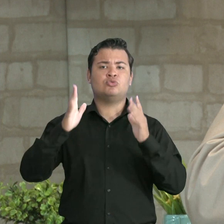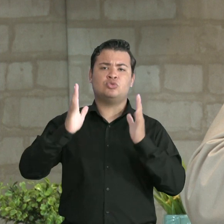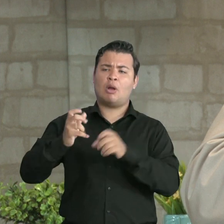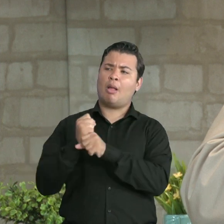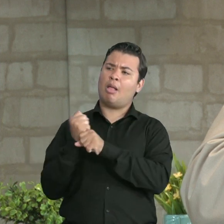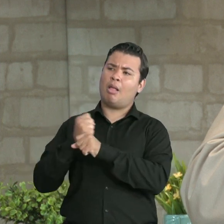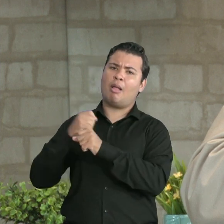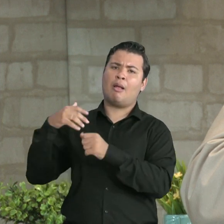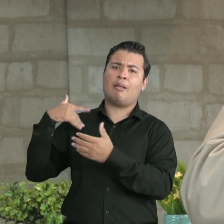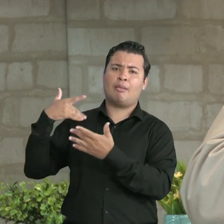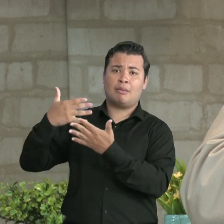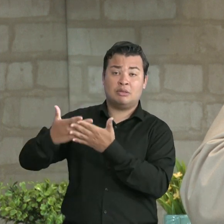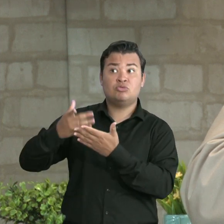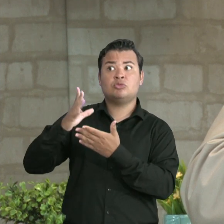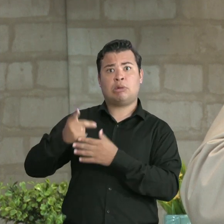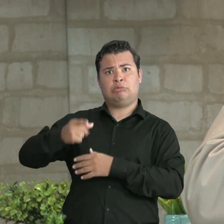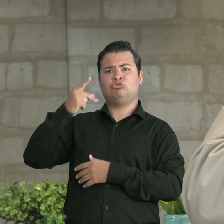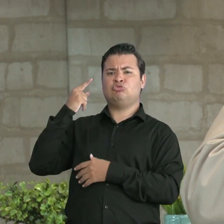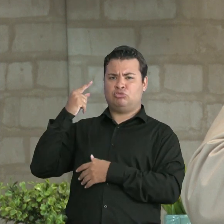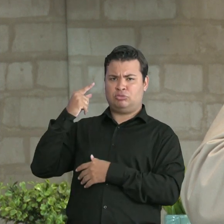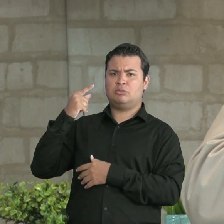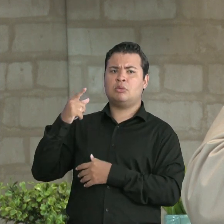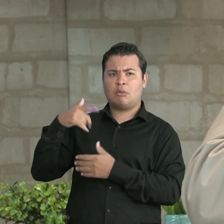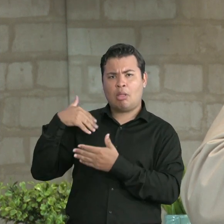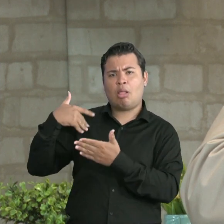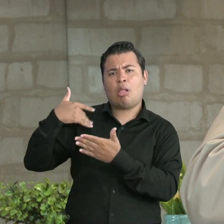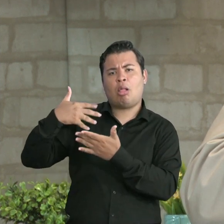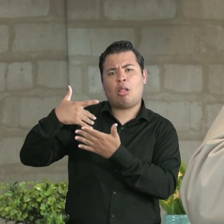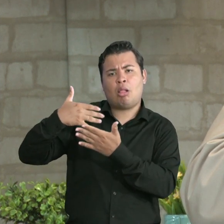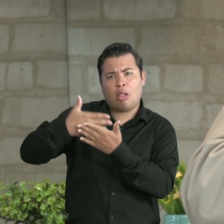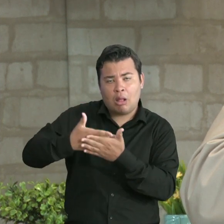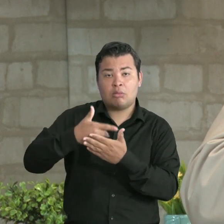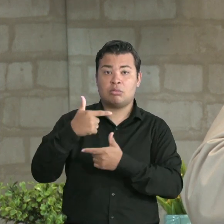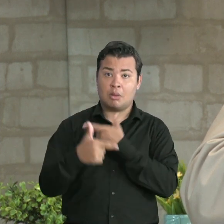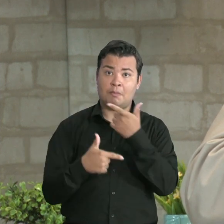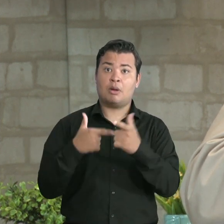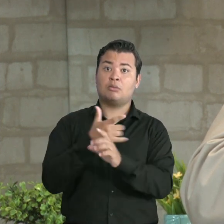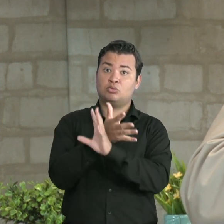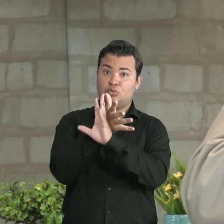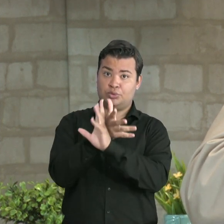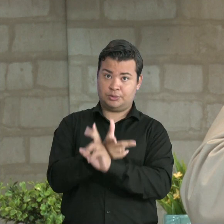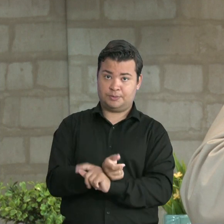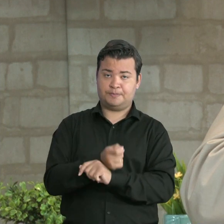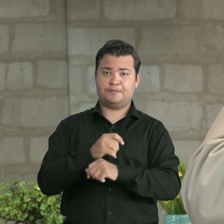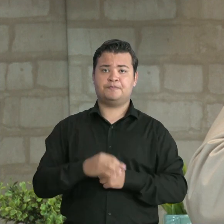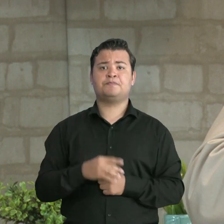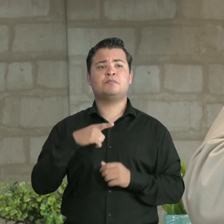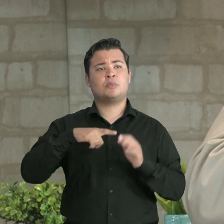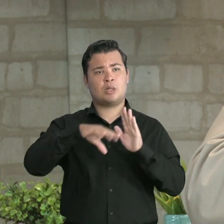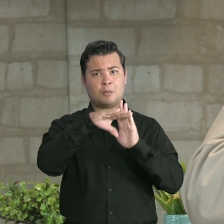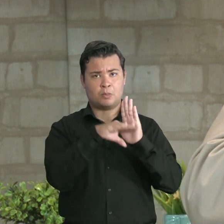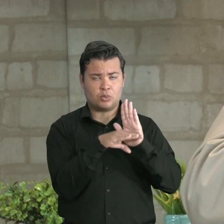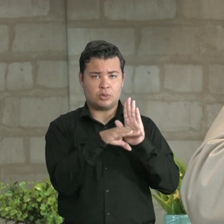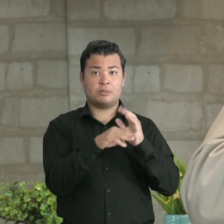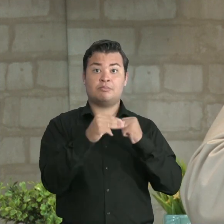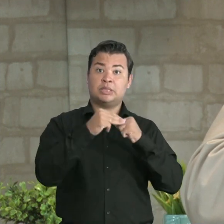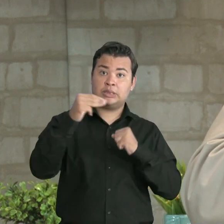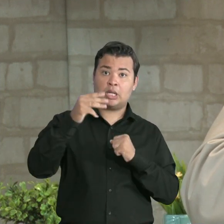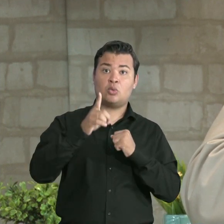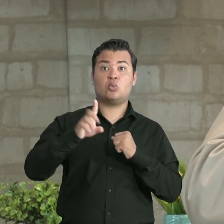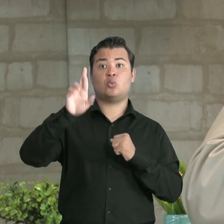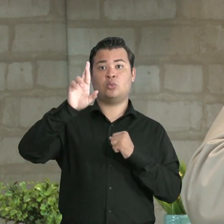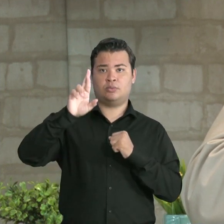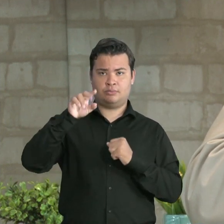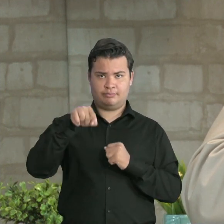vários anos, é o mais antigo da universidade, vem cumprindo há vários anos esse papel de interdisciplinaridade. A gente tem o programa de mestrado e doutorado, que se ocupa também,